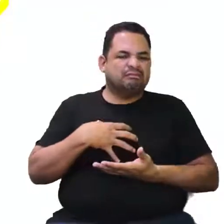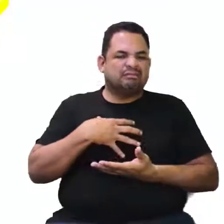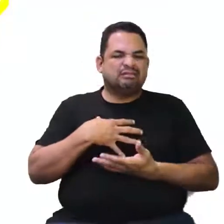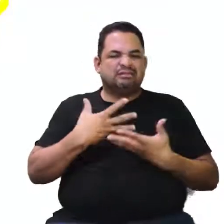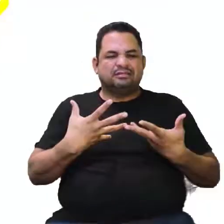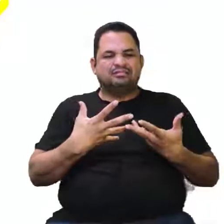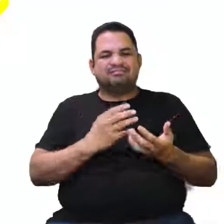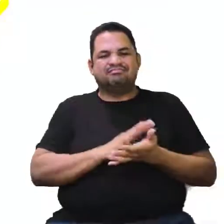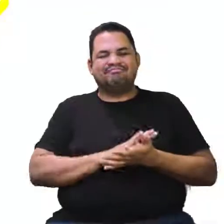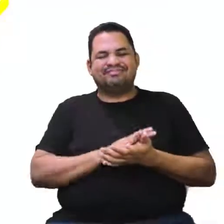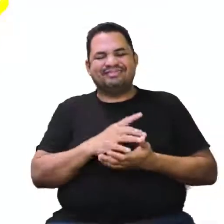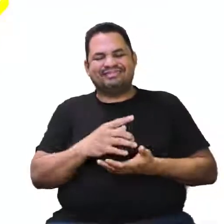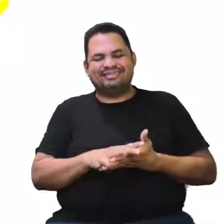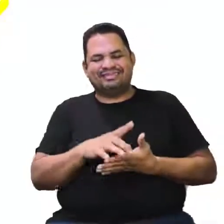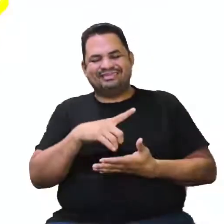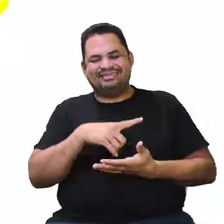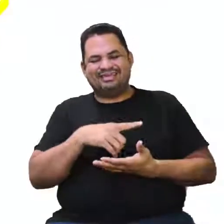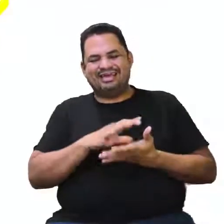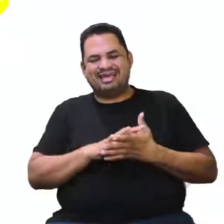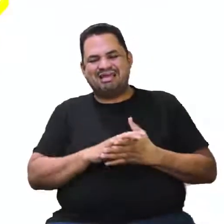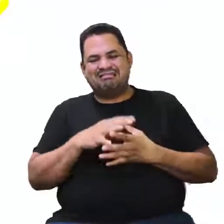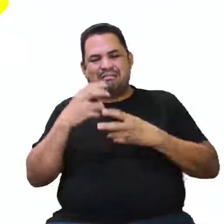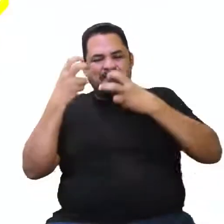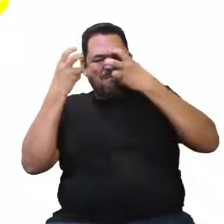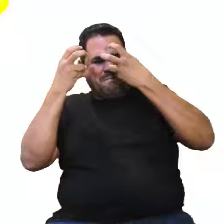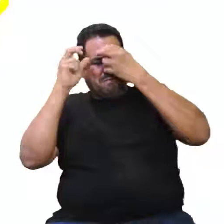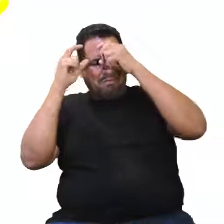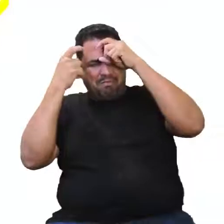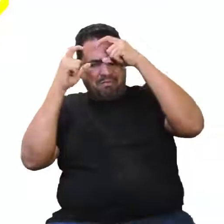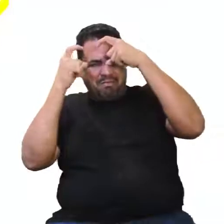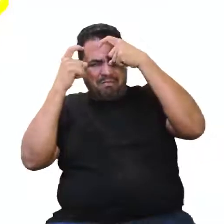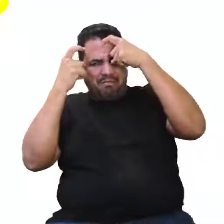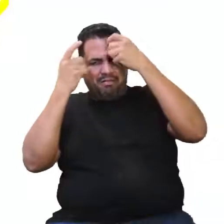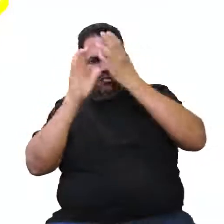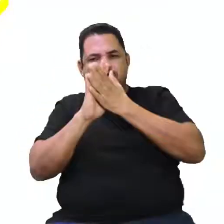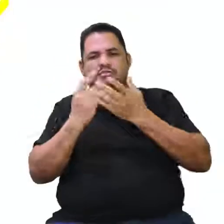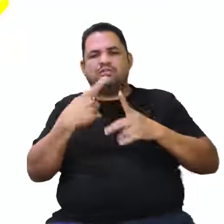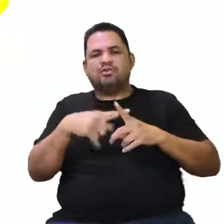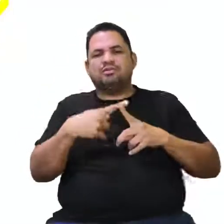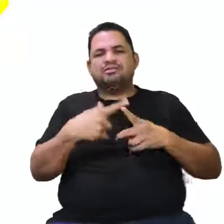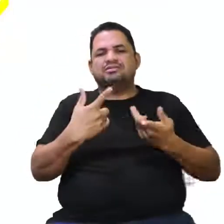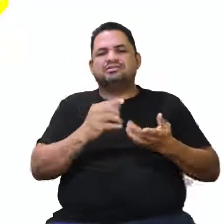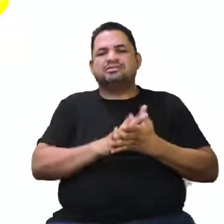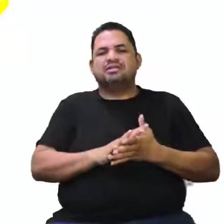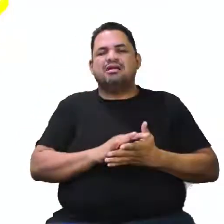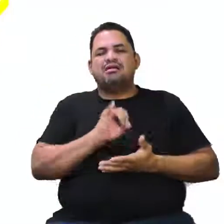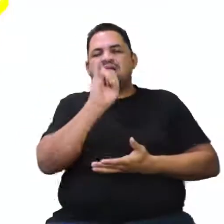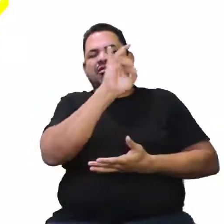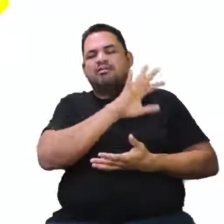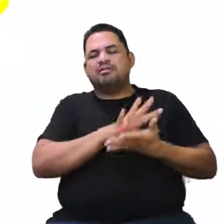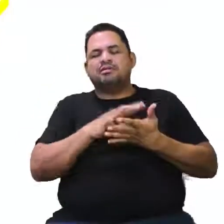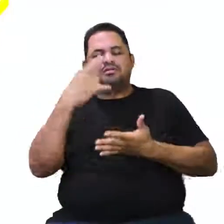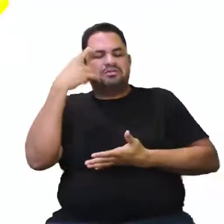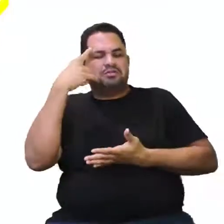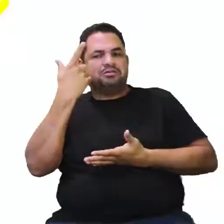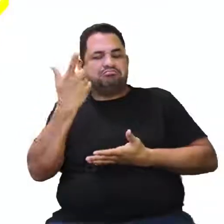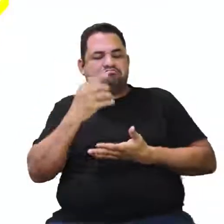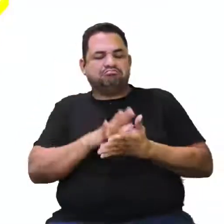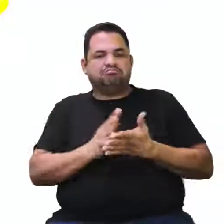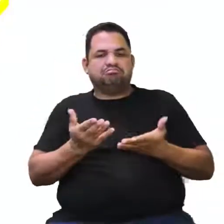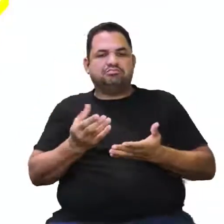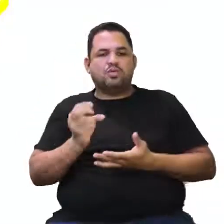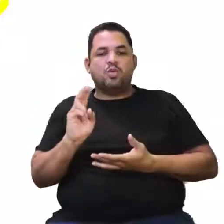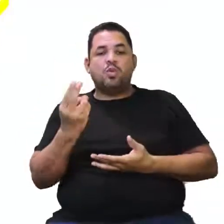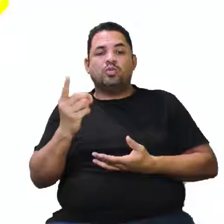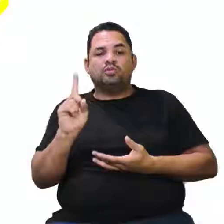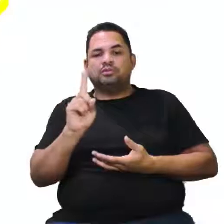isso trazer aí transtornos mais à frente, tudo por conta dessa imagem que eu idealizo que os outros têm ou